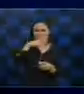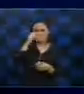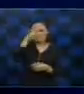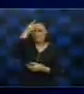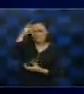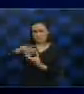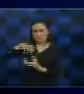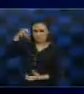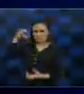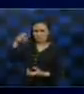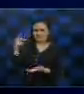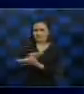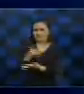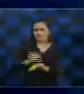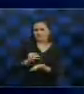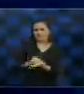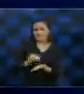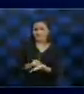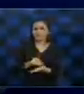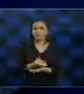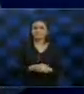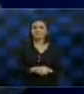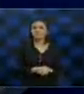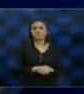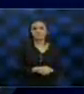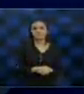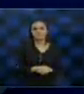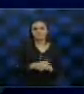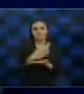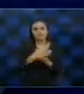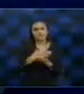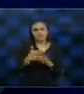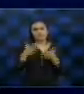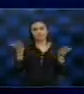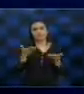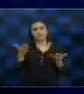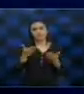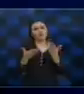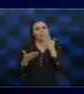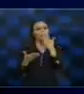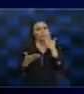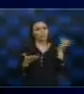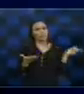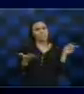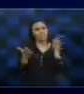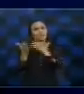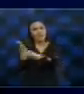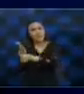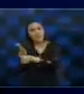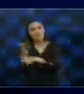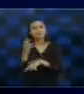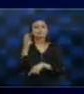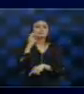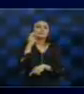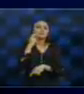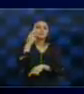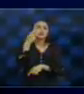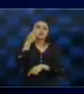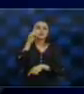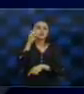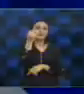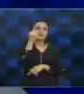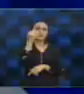velhas. Seguindo então, agora o candidato Arthur pergunta ao candidato Marcelo, 30 segundos para a